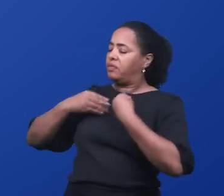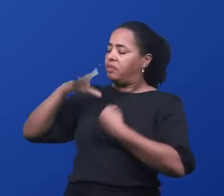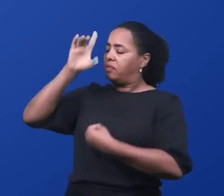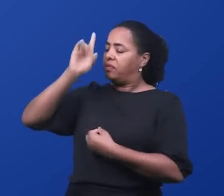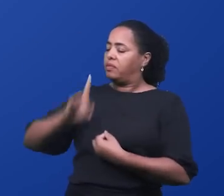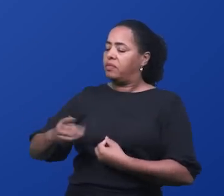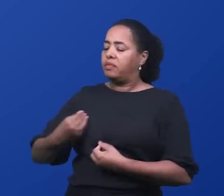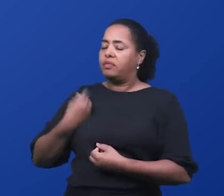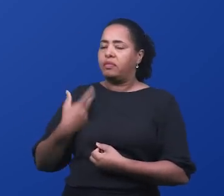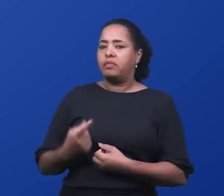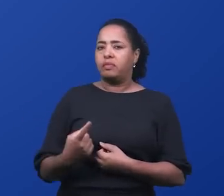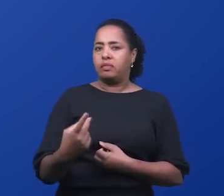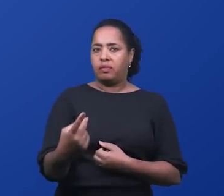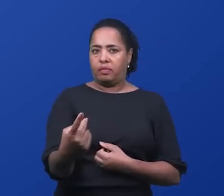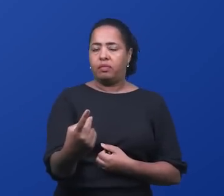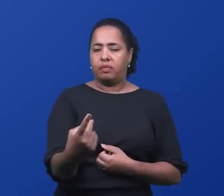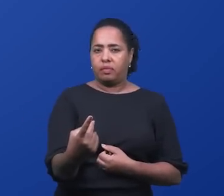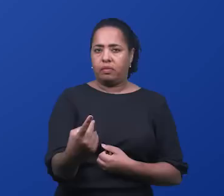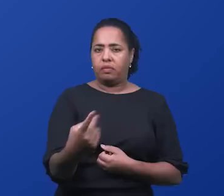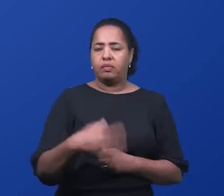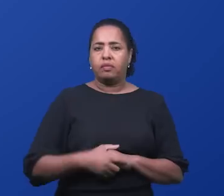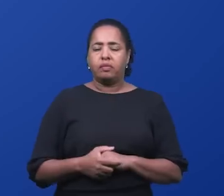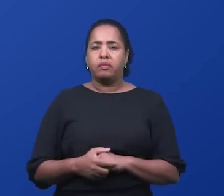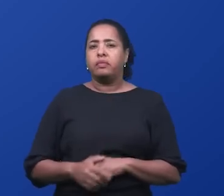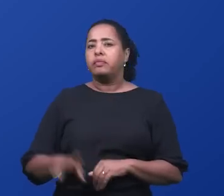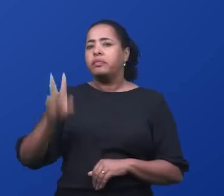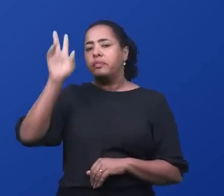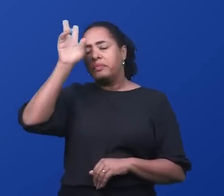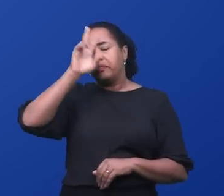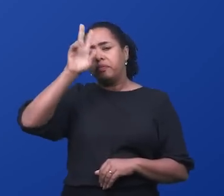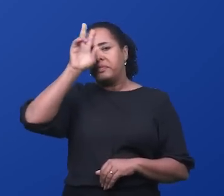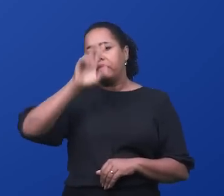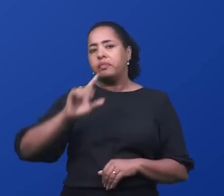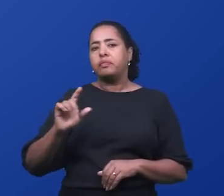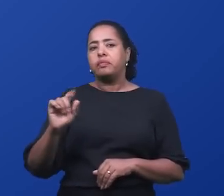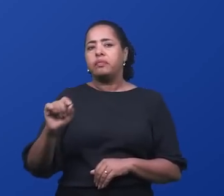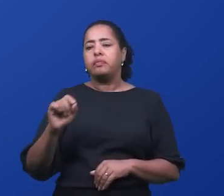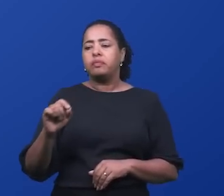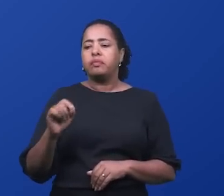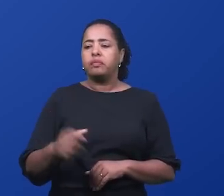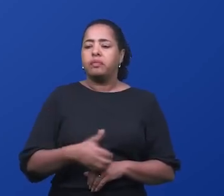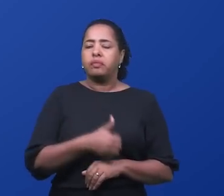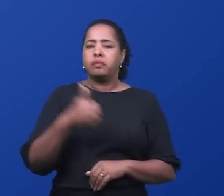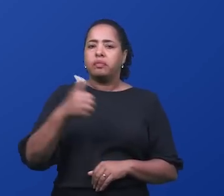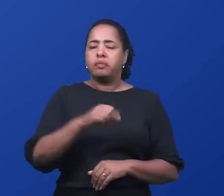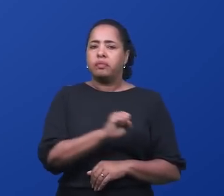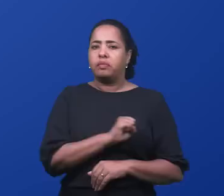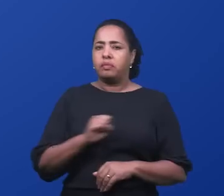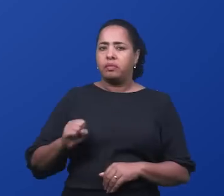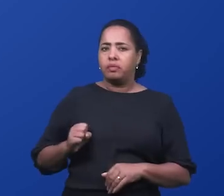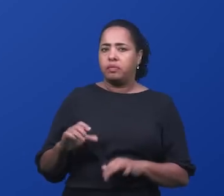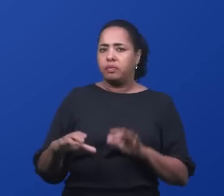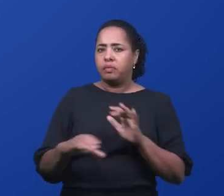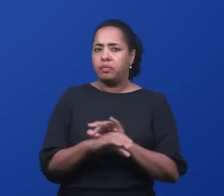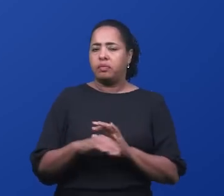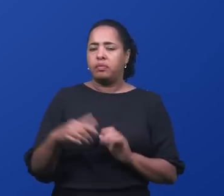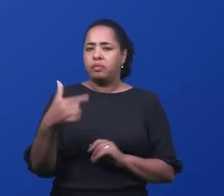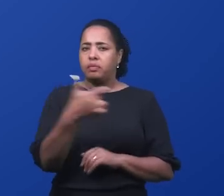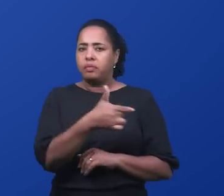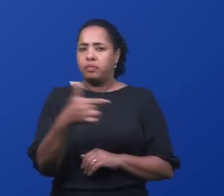o direito de vida eterna. E lembremos que no livro de 1 Samuel, no